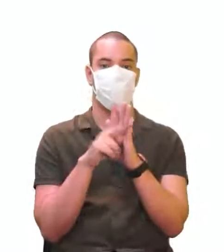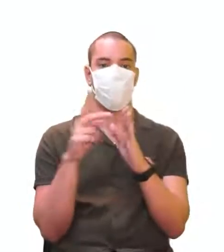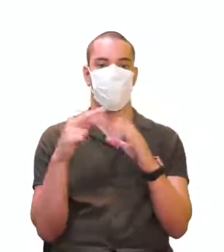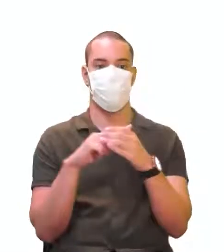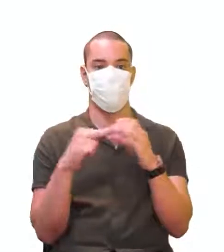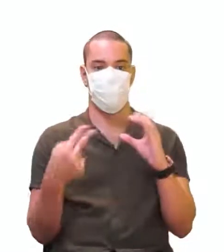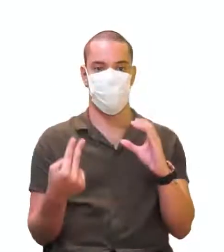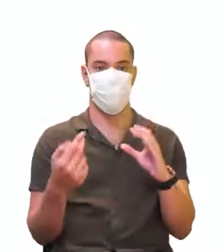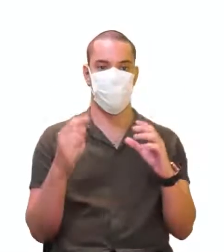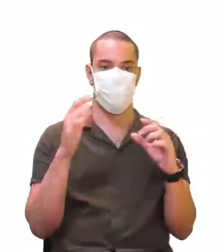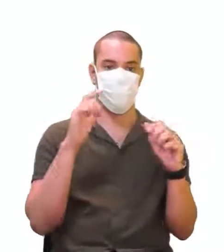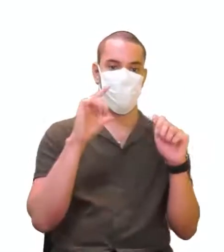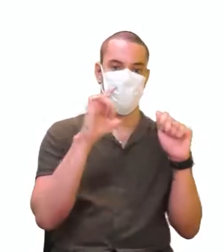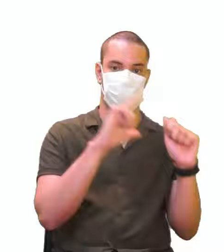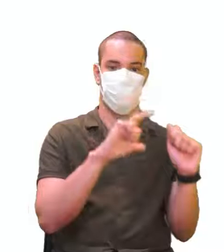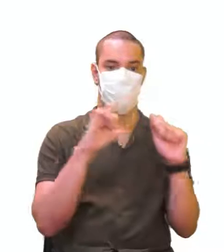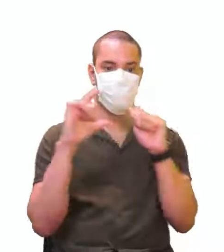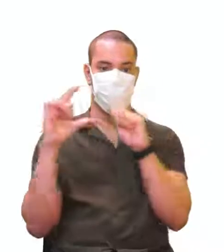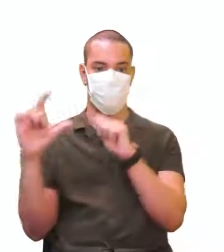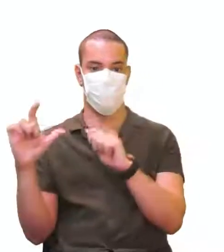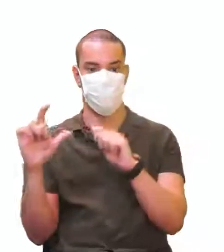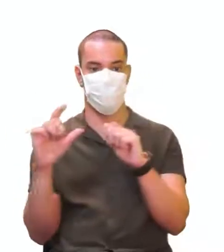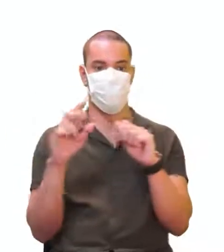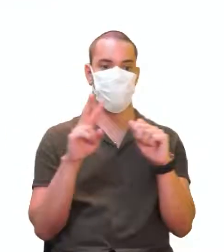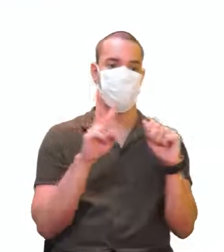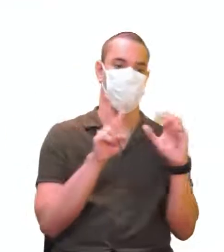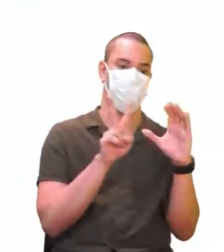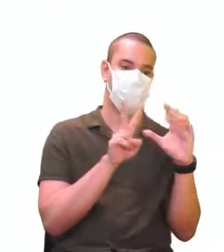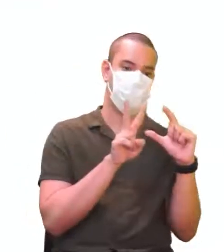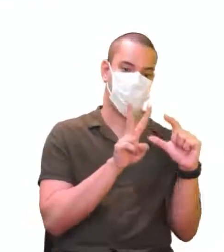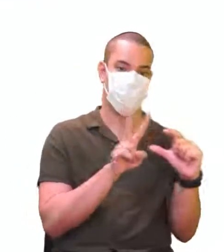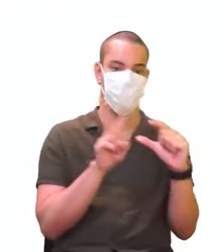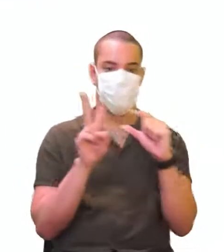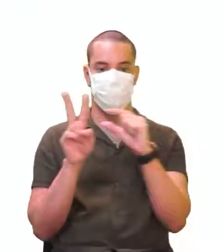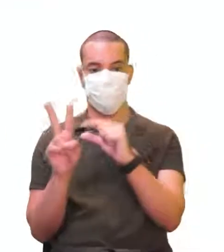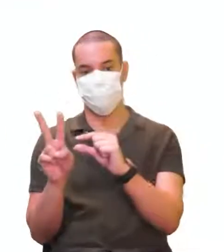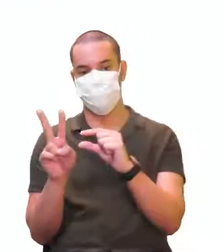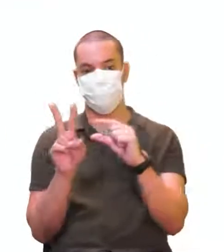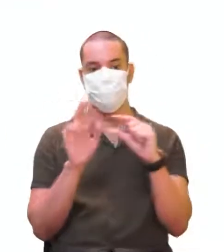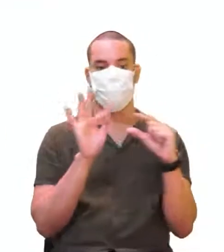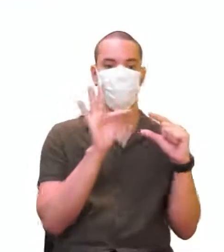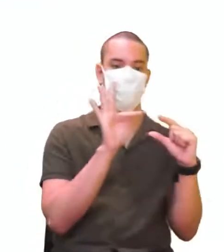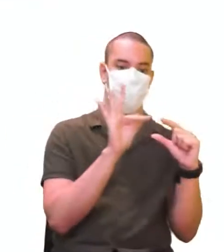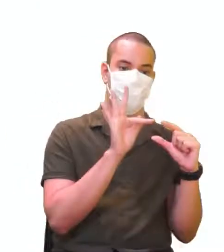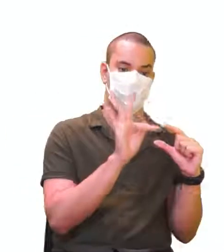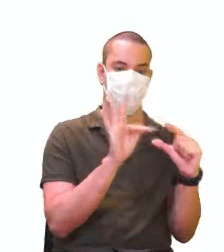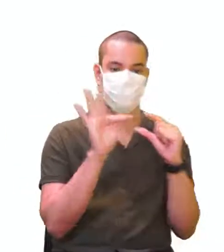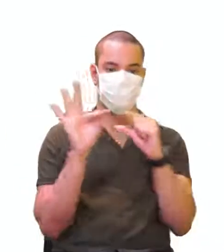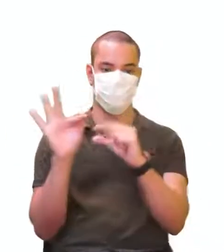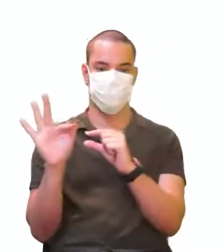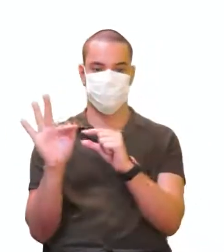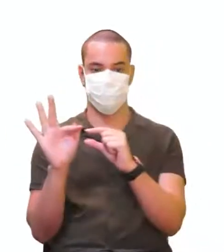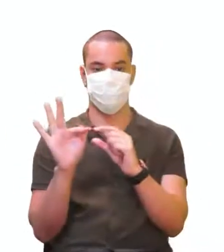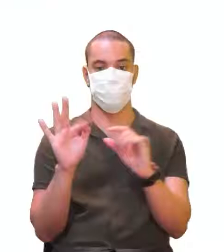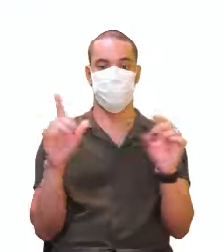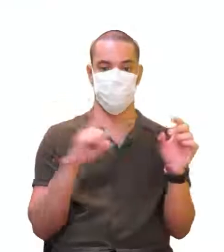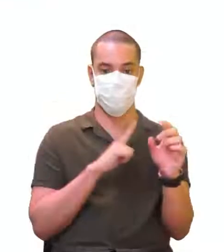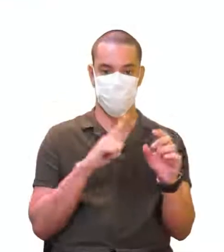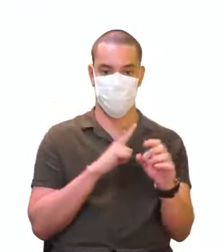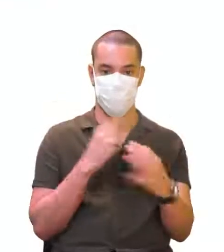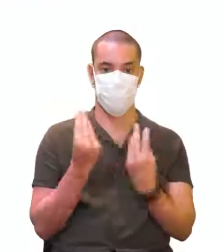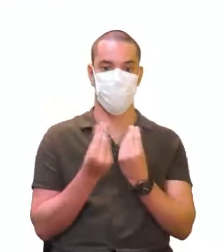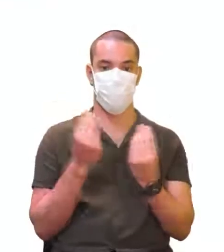Azão, Vzão, Vzinho e Fzinho, Fzinho. Ou seja, você tem um par em homozigoto,